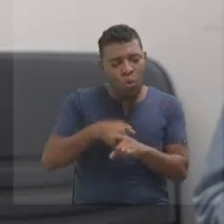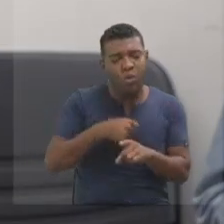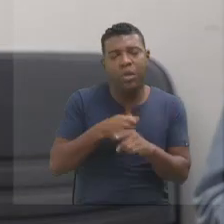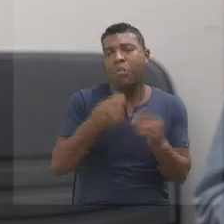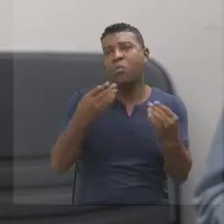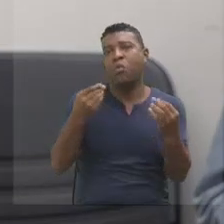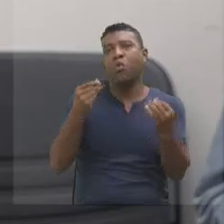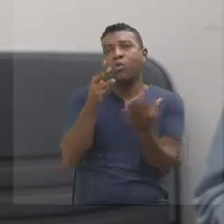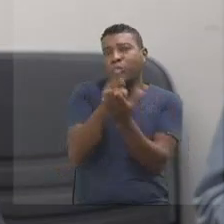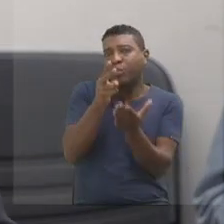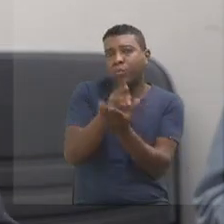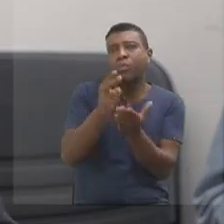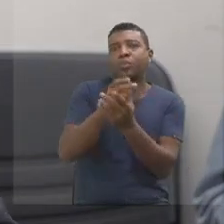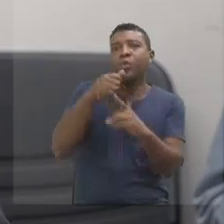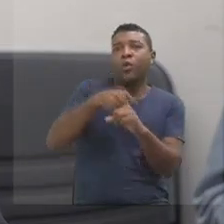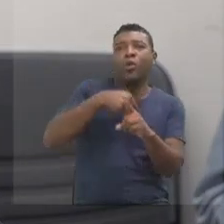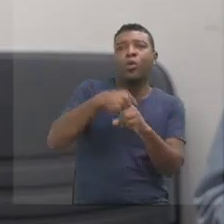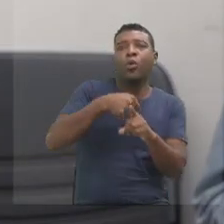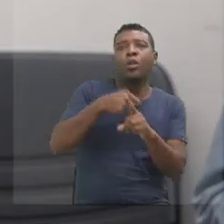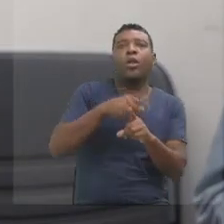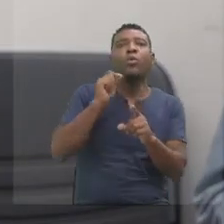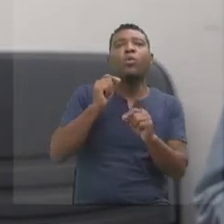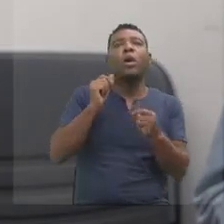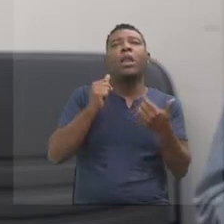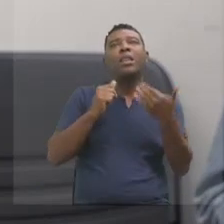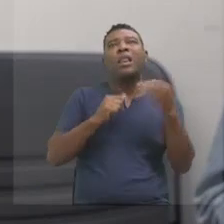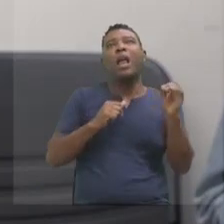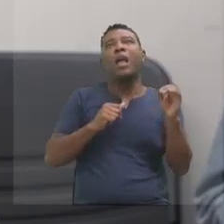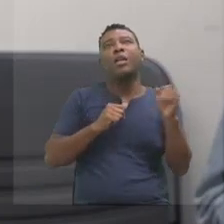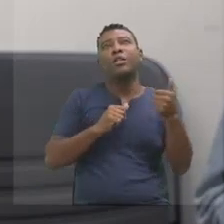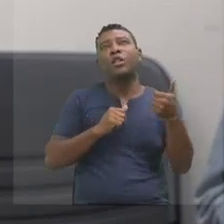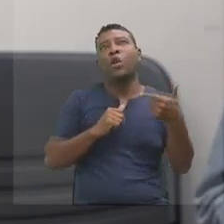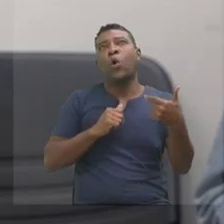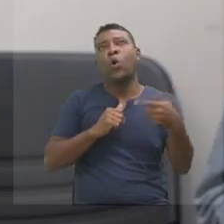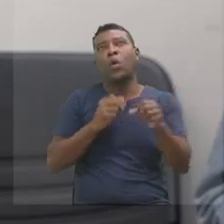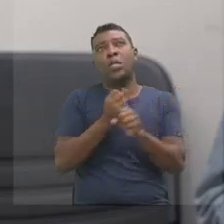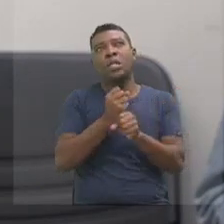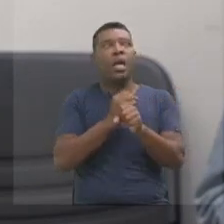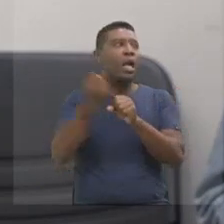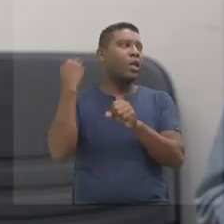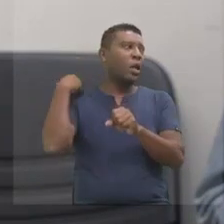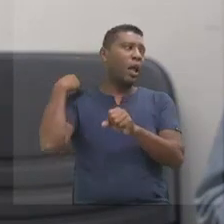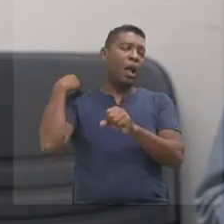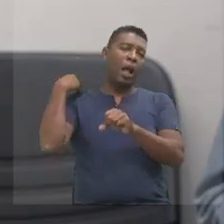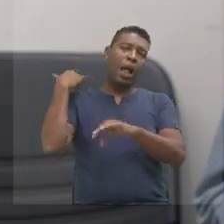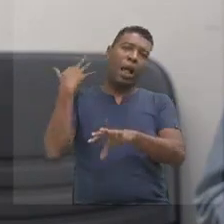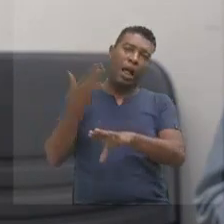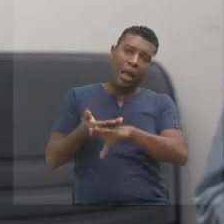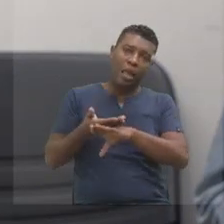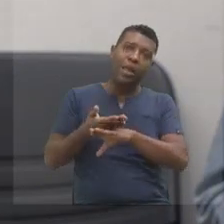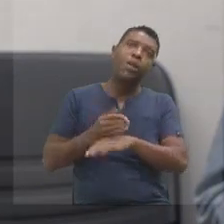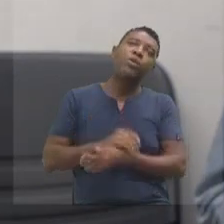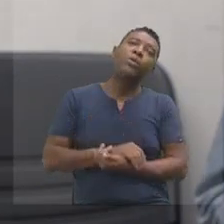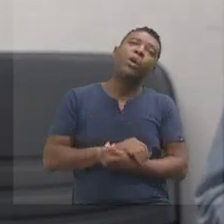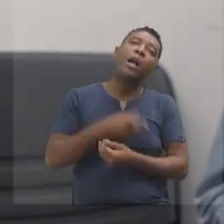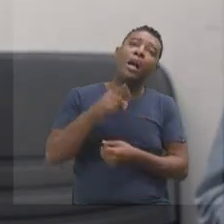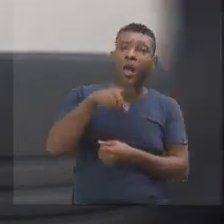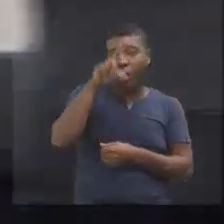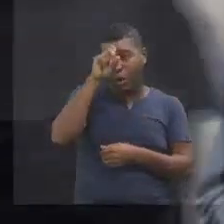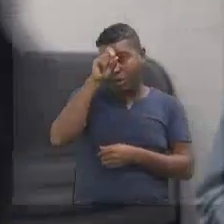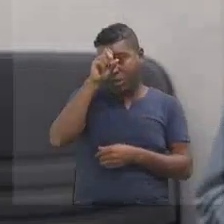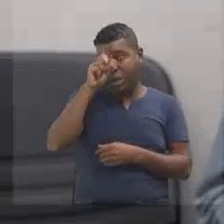desde 10 12 anos atrás que é a questão do Hospital Regional